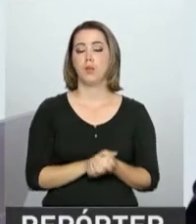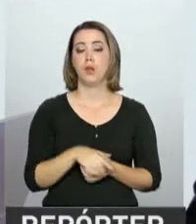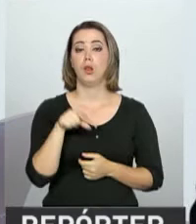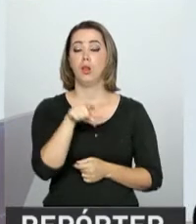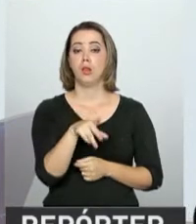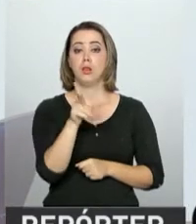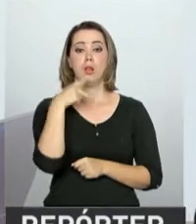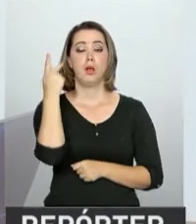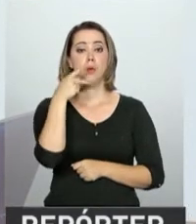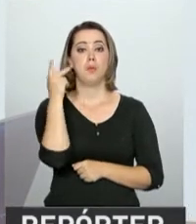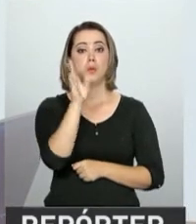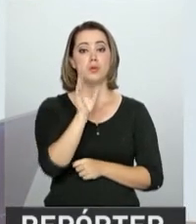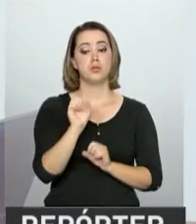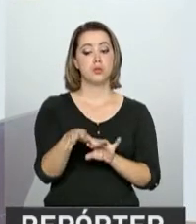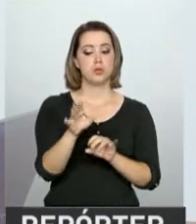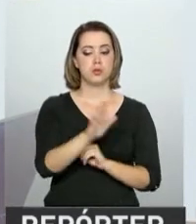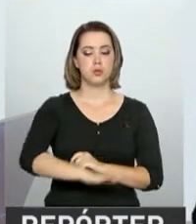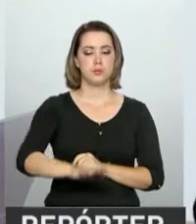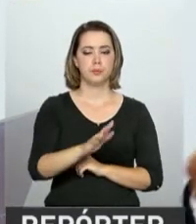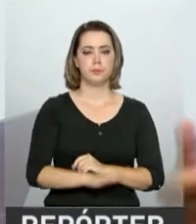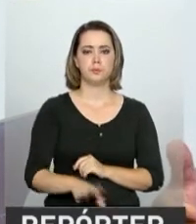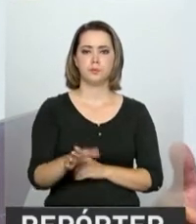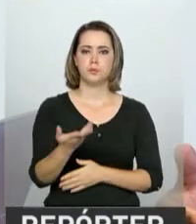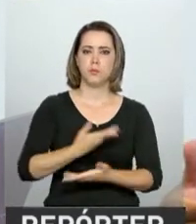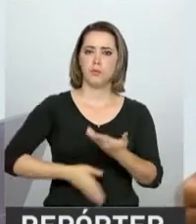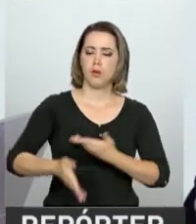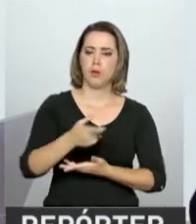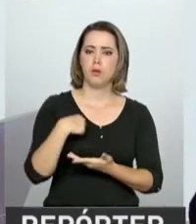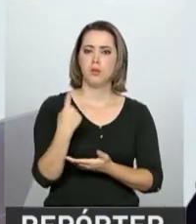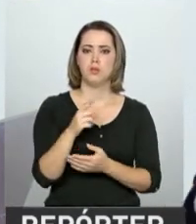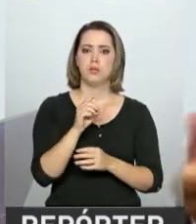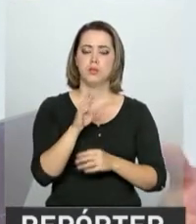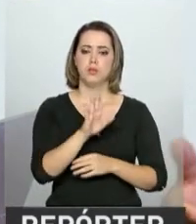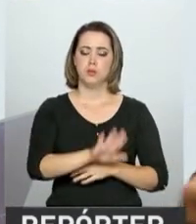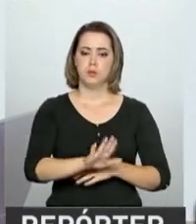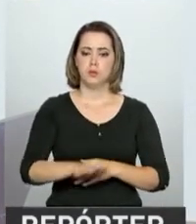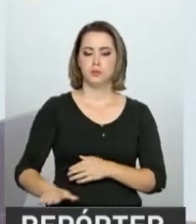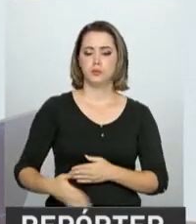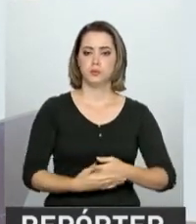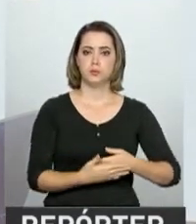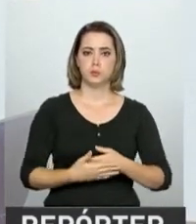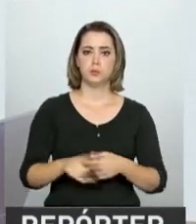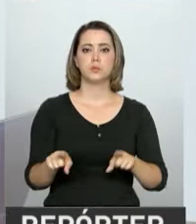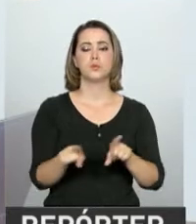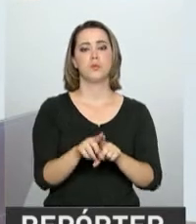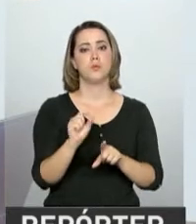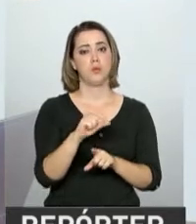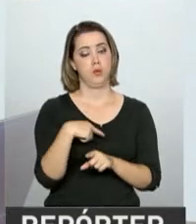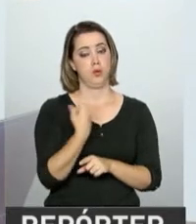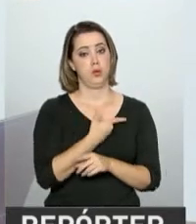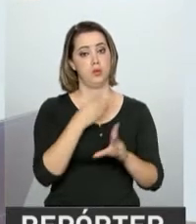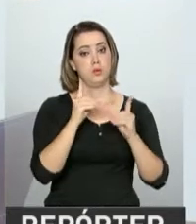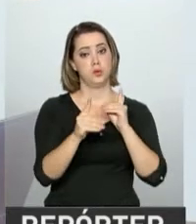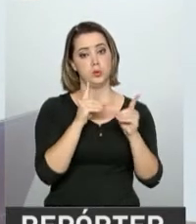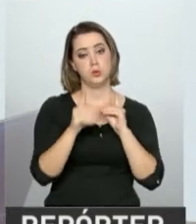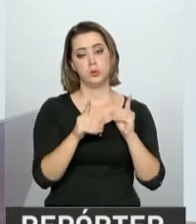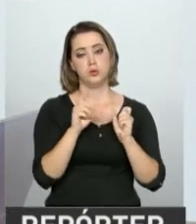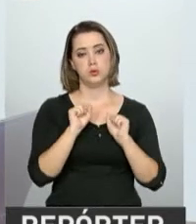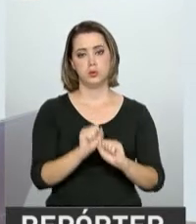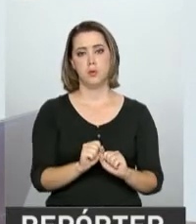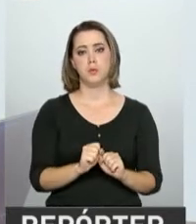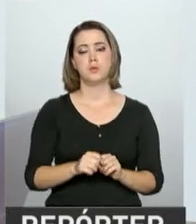política de educação infantil envolvendo oferta de vagas em creches e pré-escola, nós discutimos também a questão